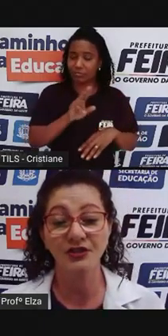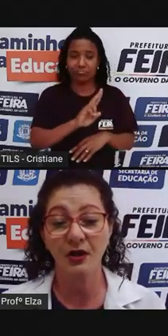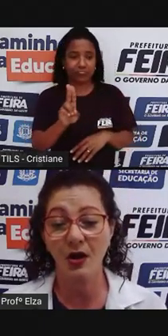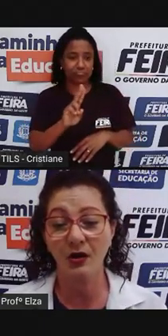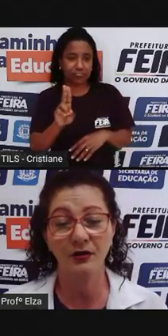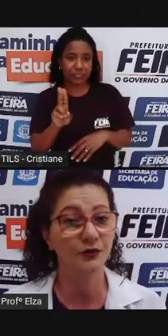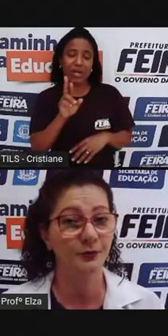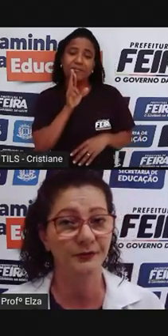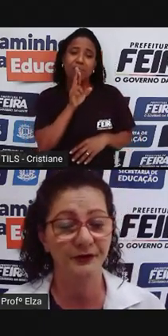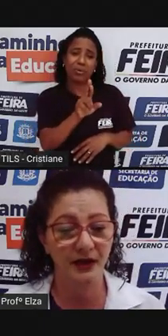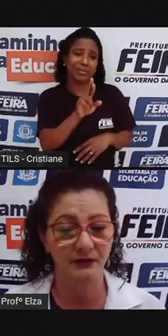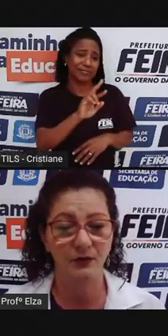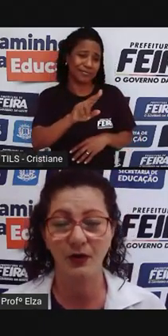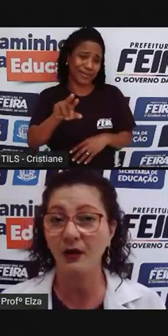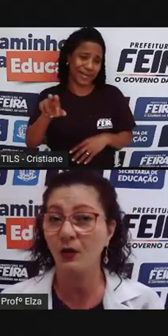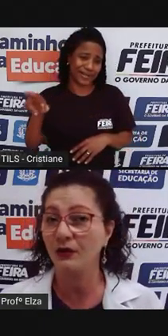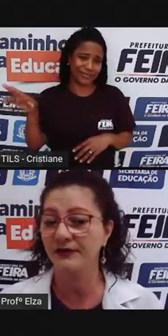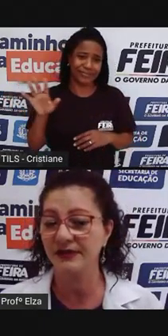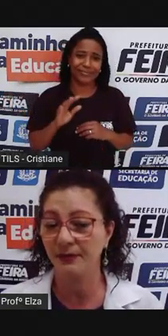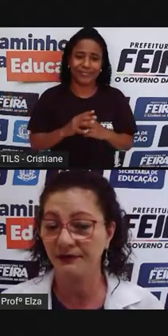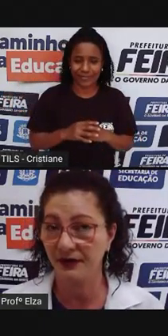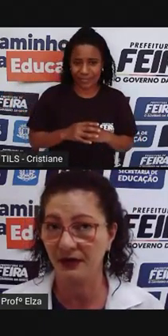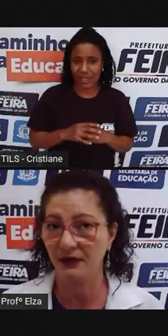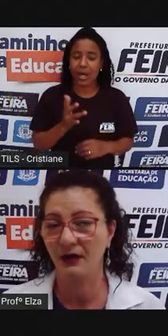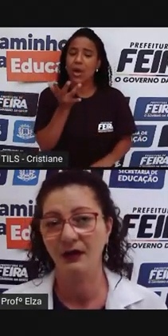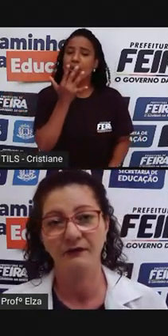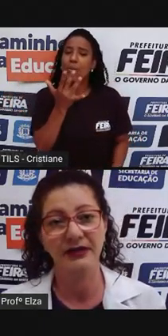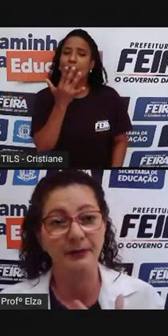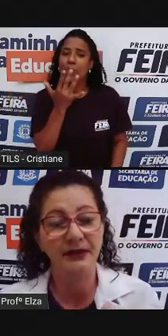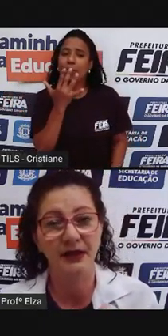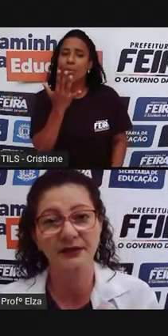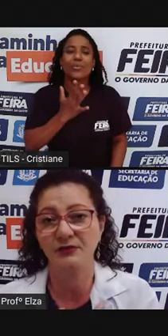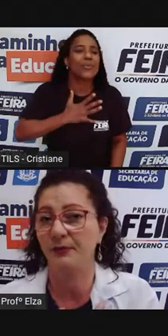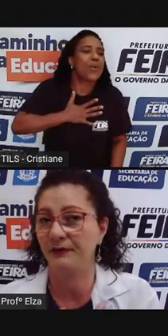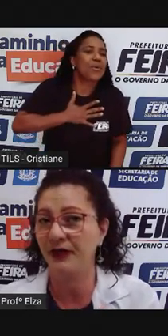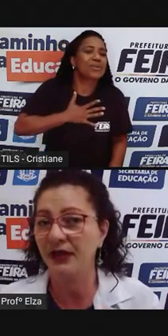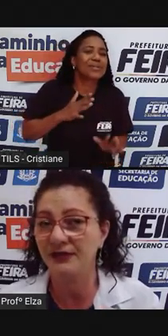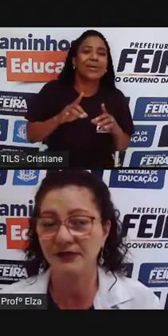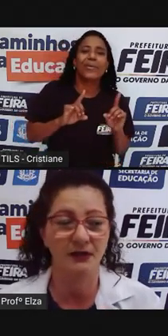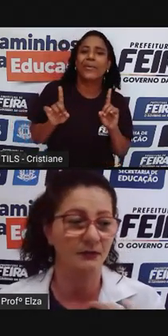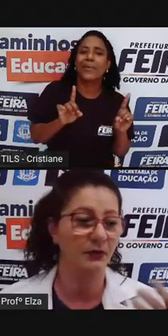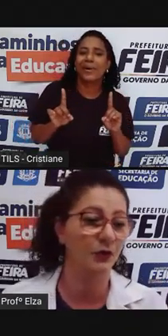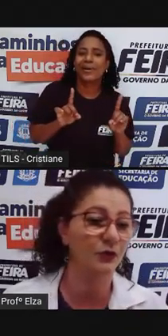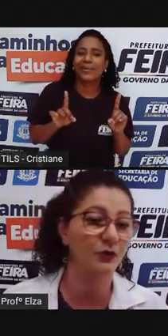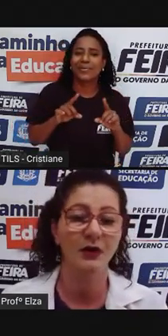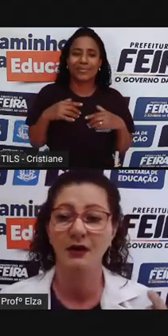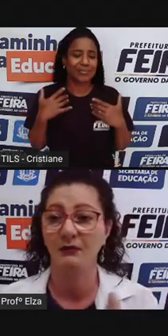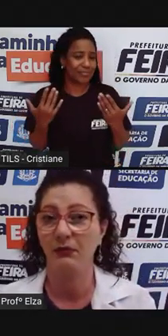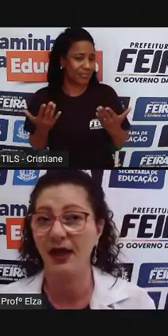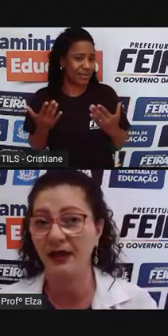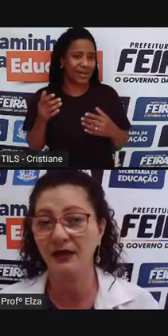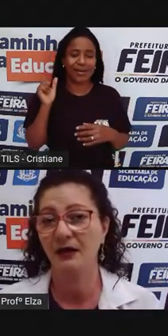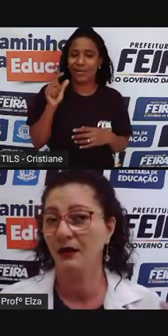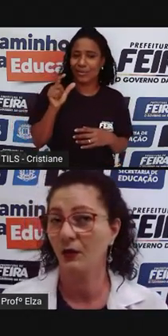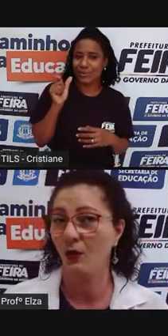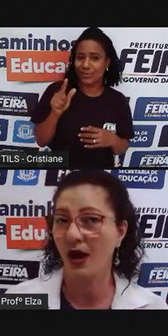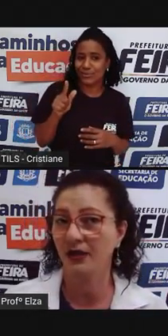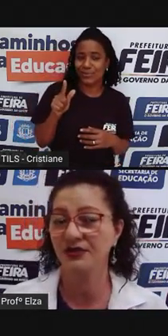What color do you prefer? Qual é a cor que você prefere? Vai depender da sua preferência. Blue,